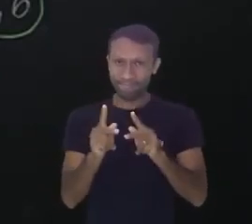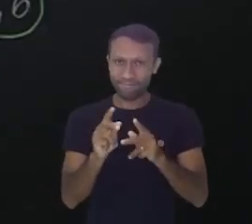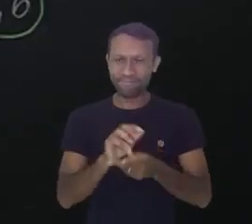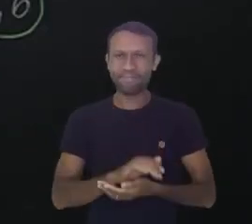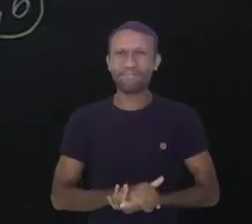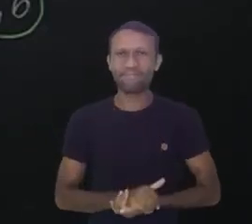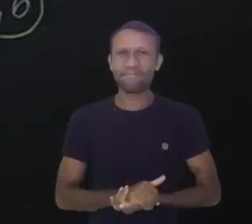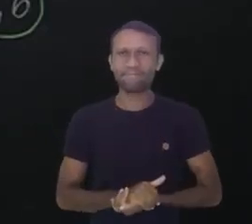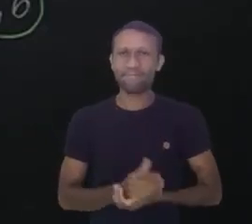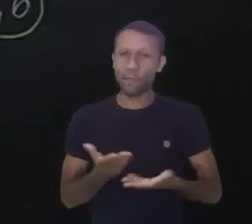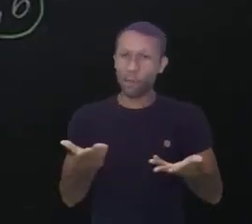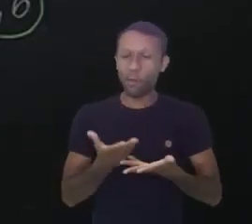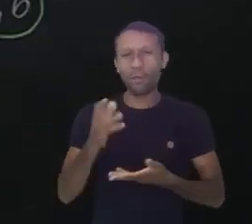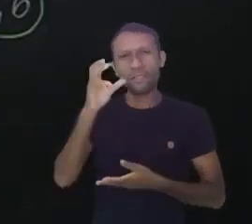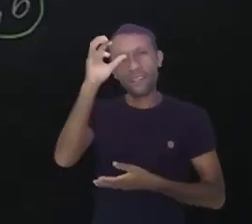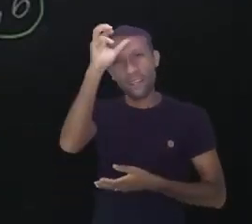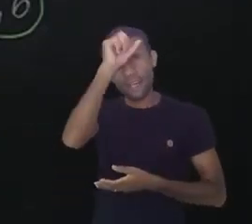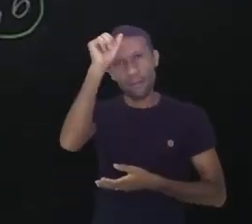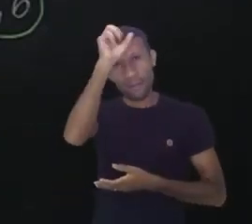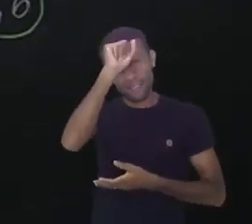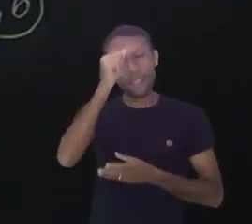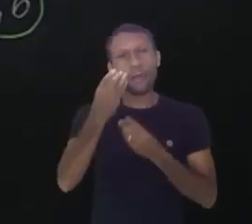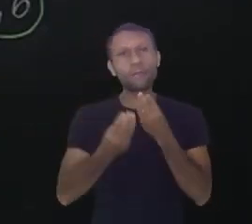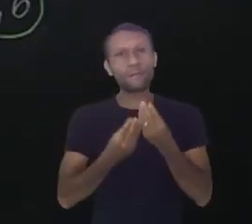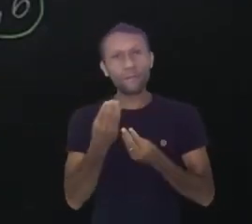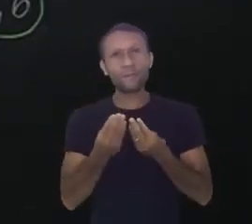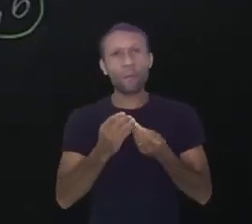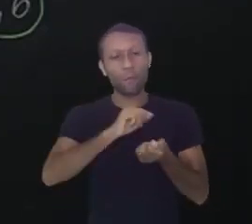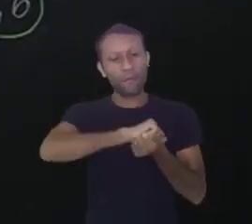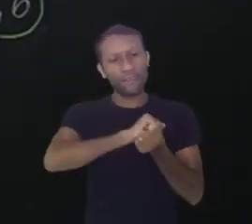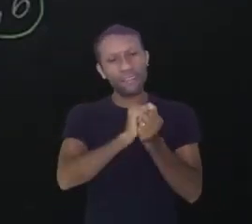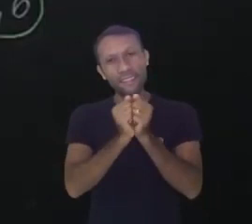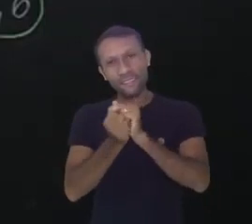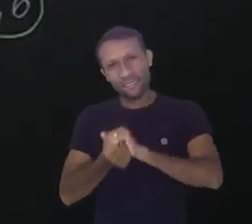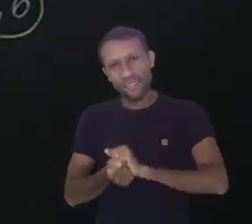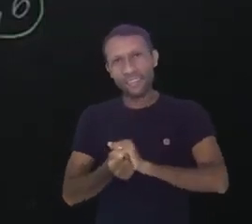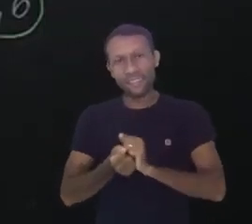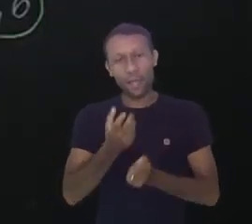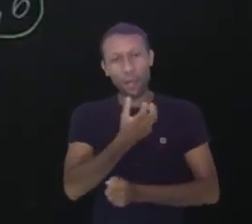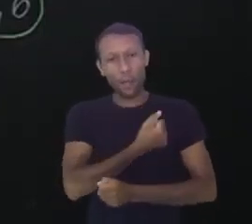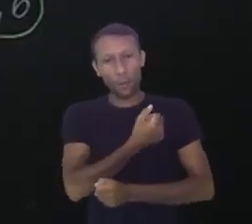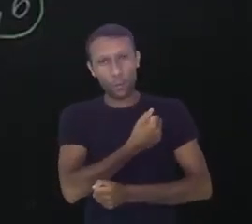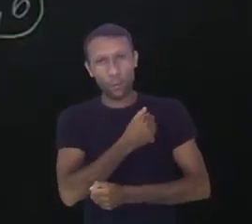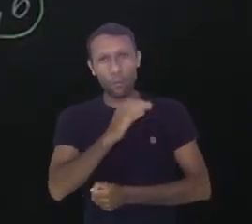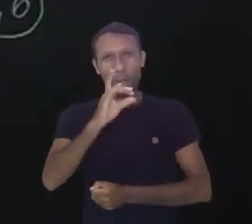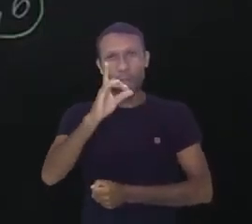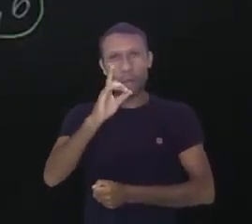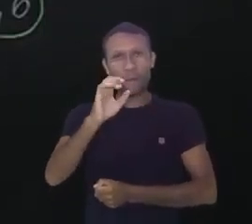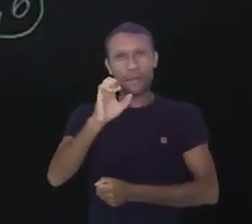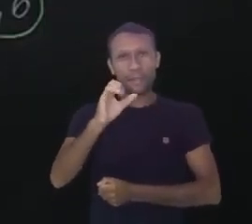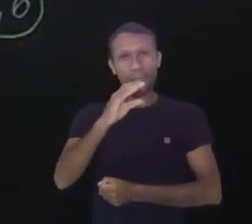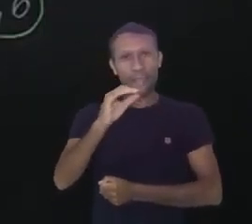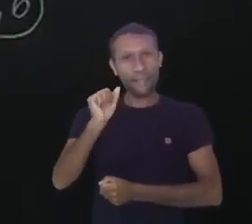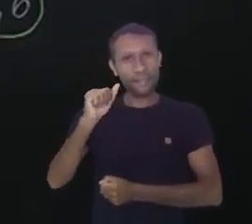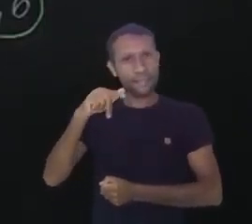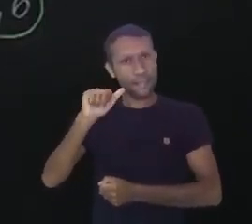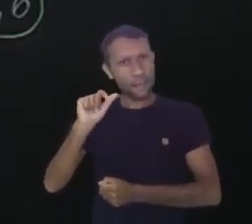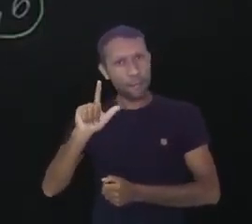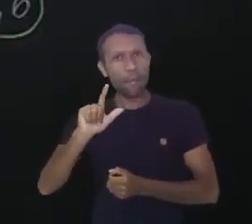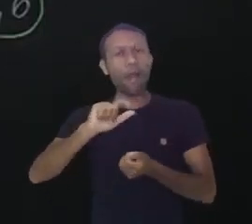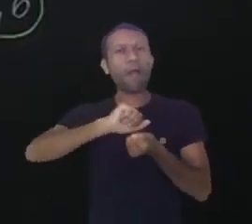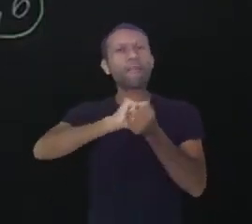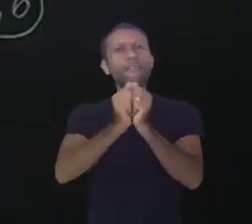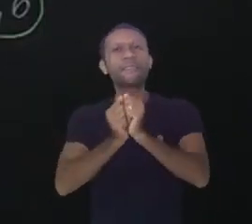Legal, pessoal? Então, nesta nossa aula, nós aprendemos como transformar um número decimal em fração